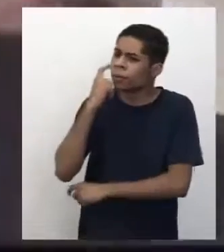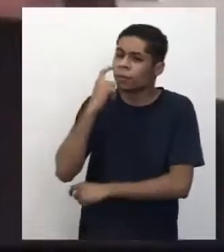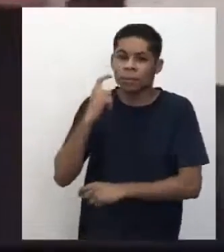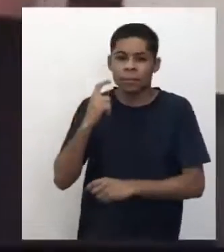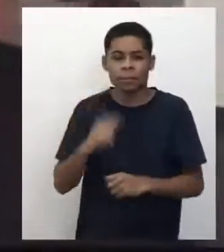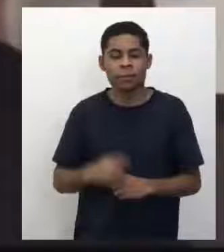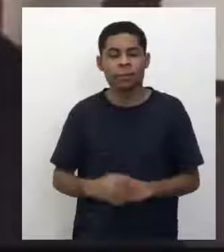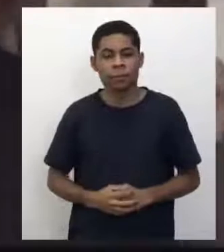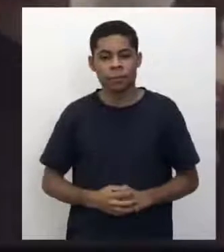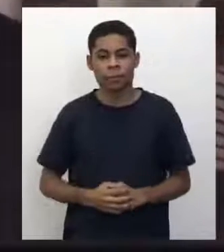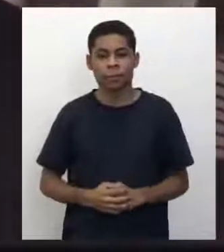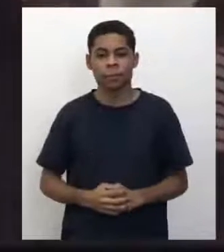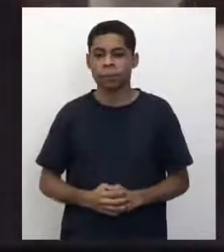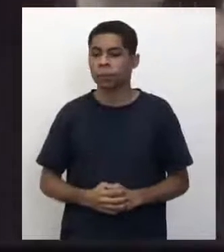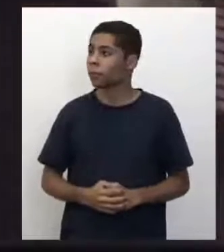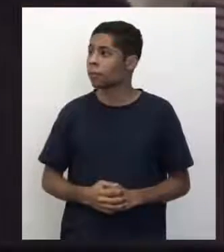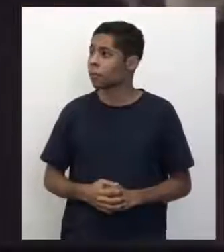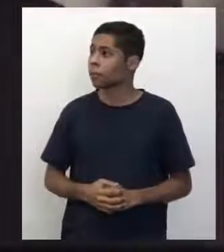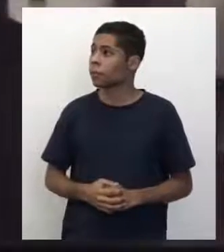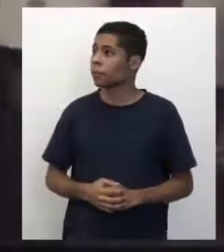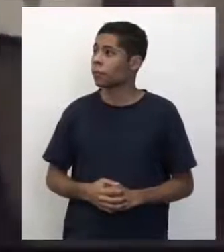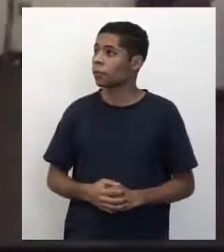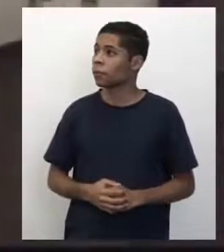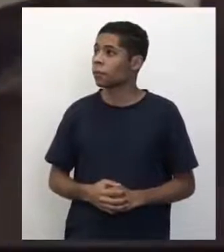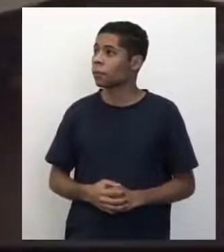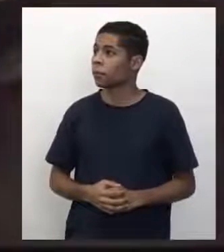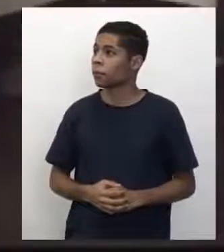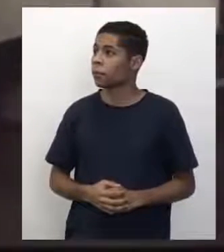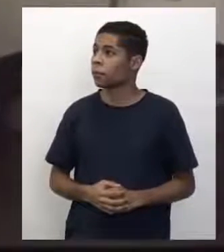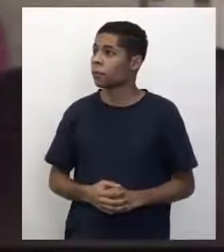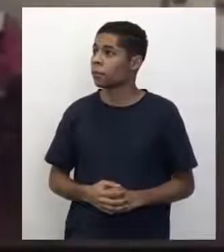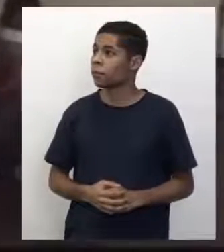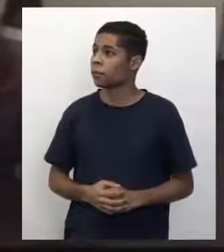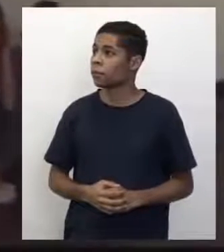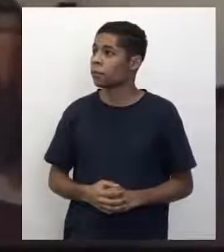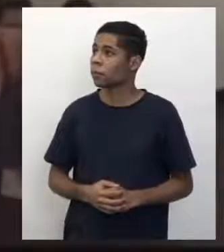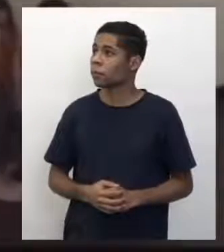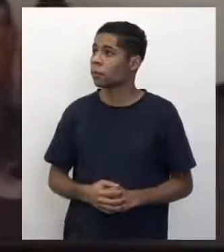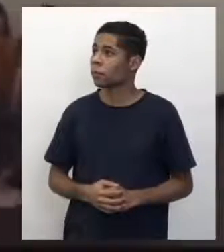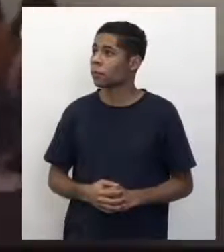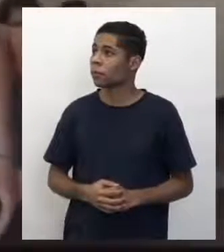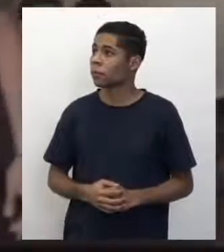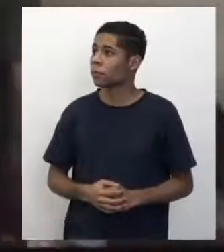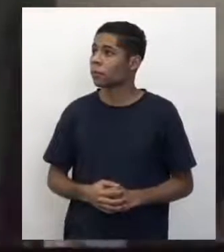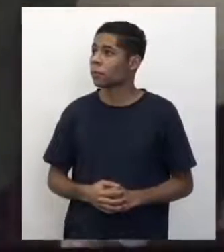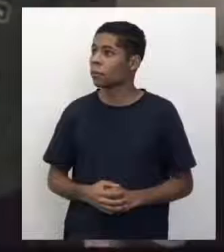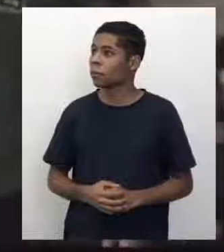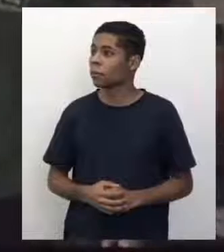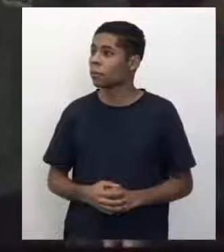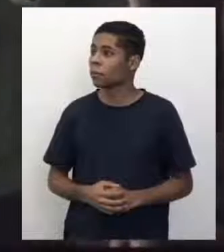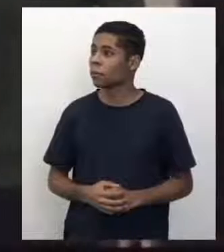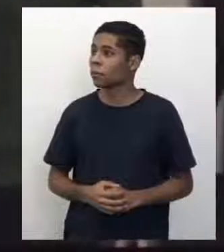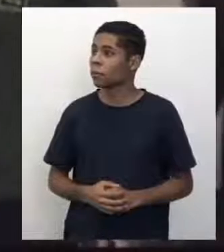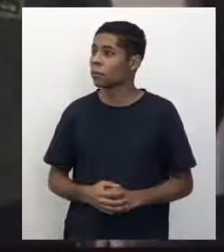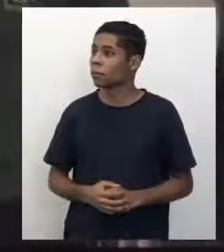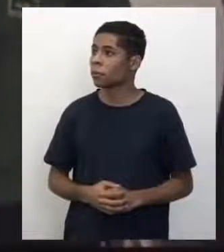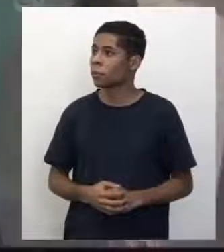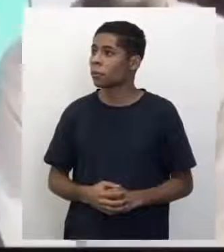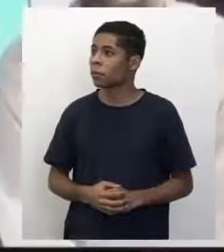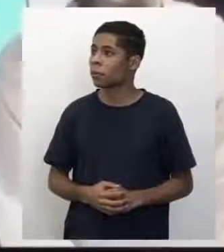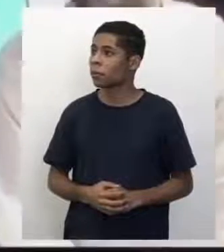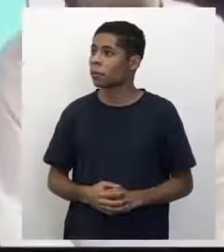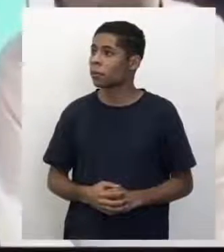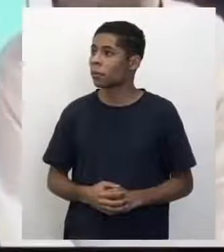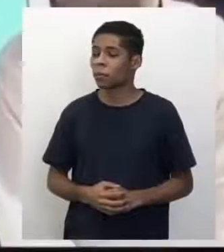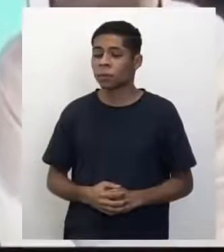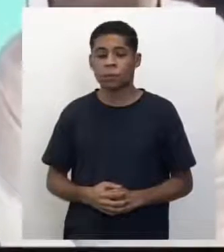difícil. Olha para o objeto e agora registra essa